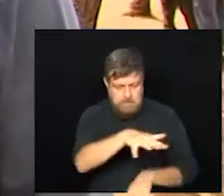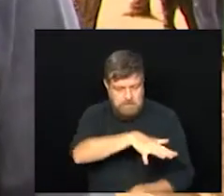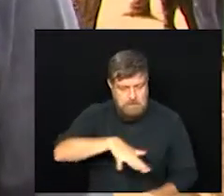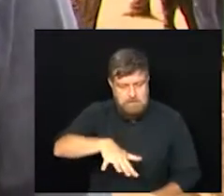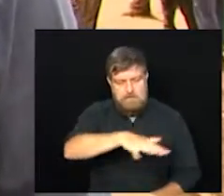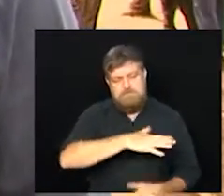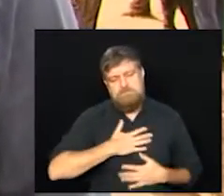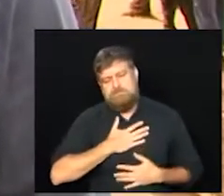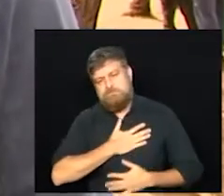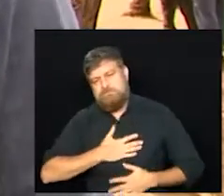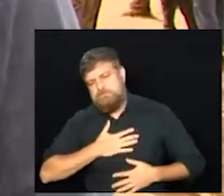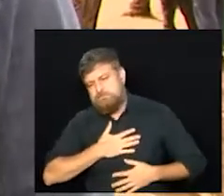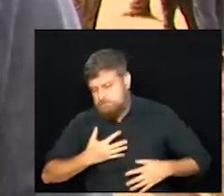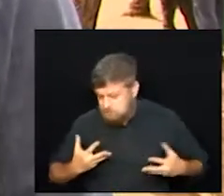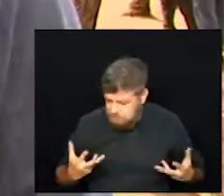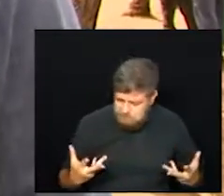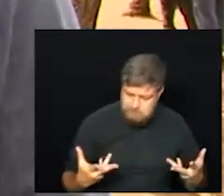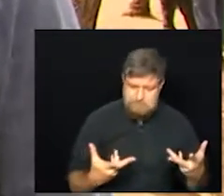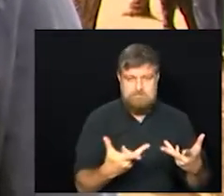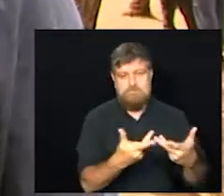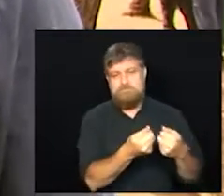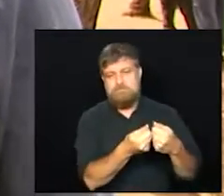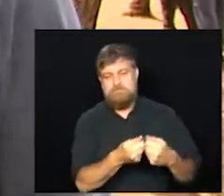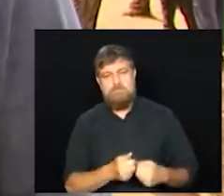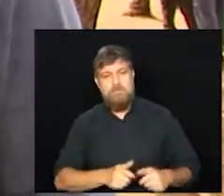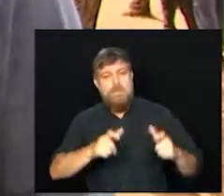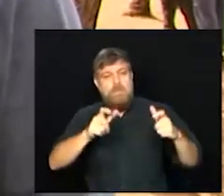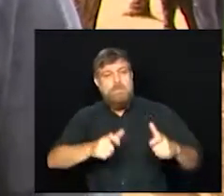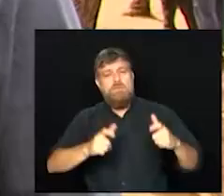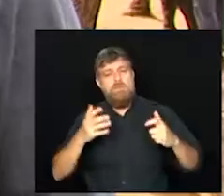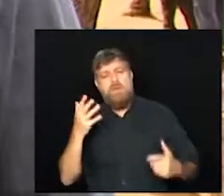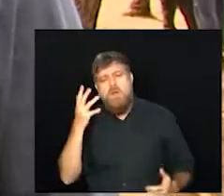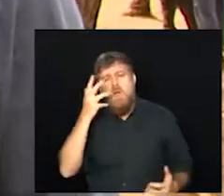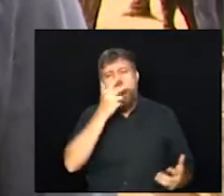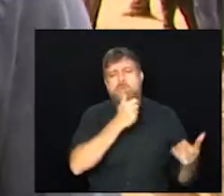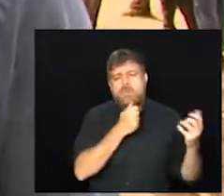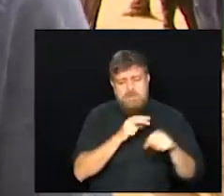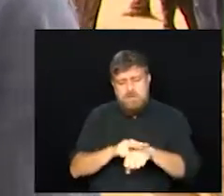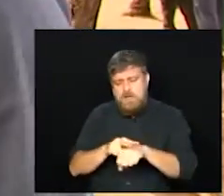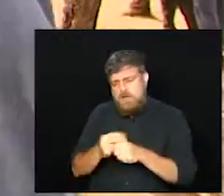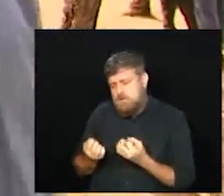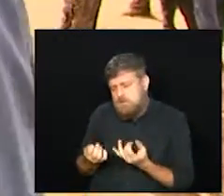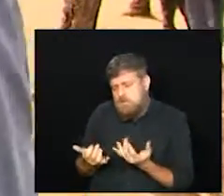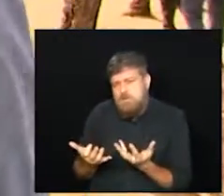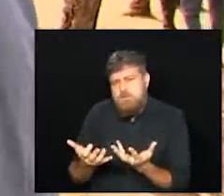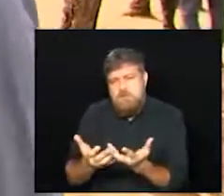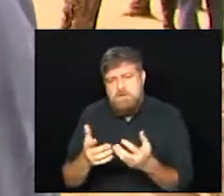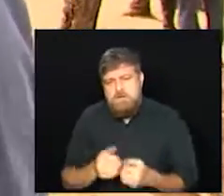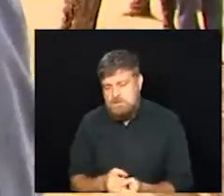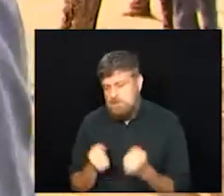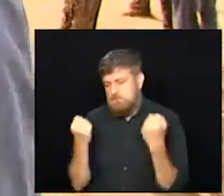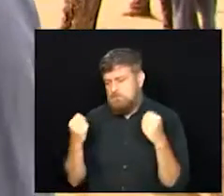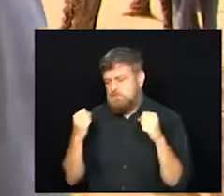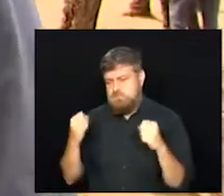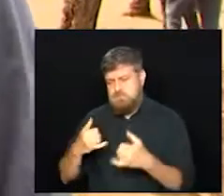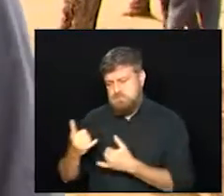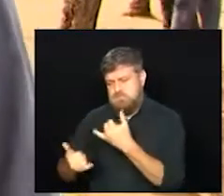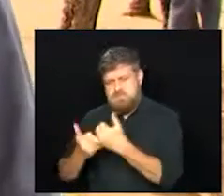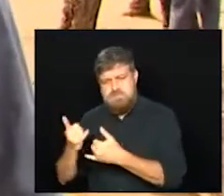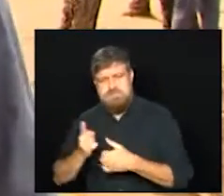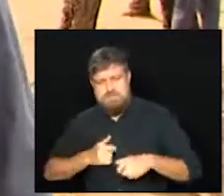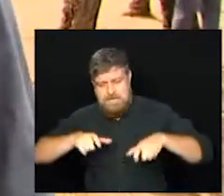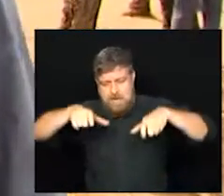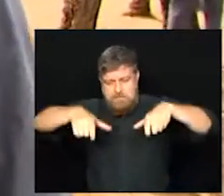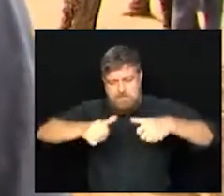lazer maravilhosa, um lugar muito bonito, todo gramado, academia da melhor idade, campo de